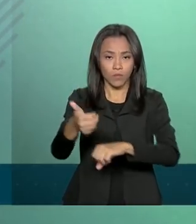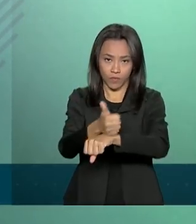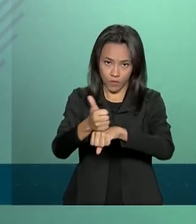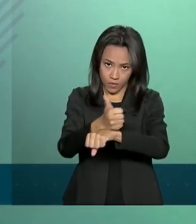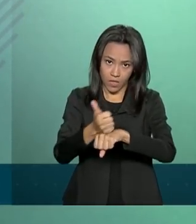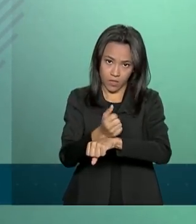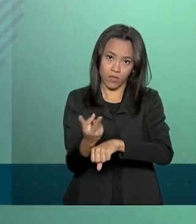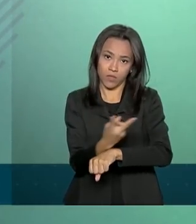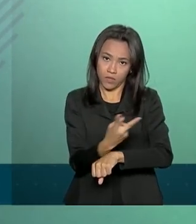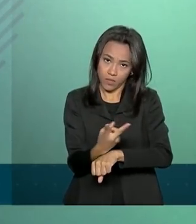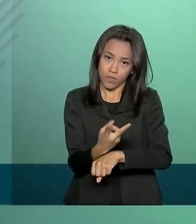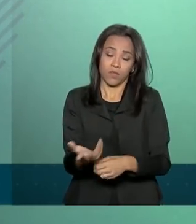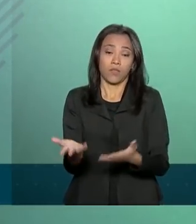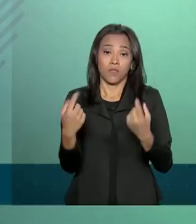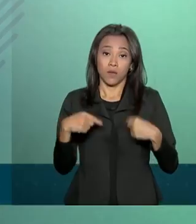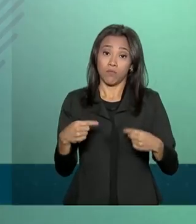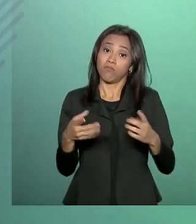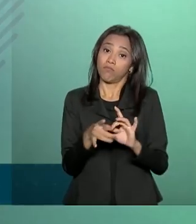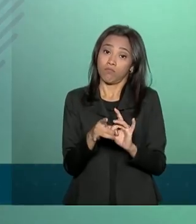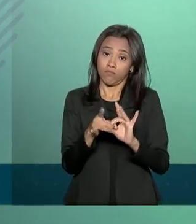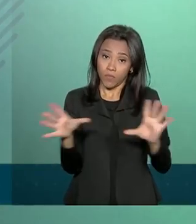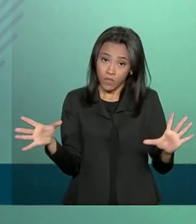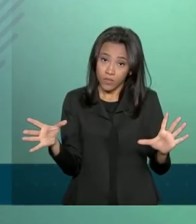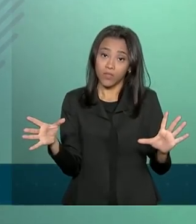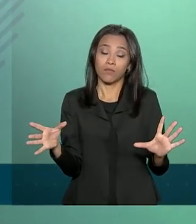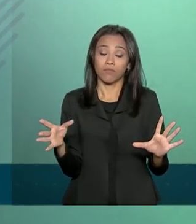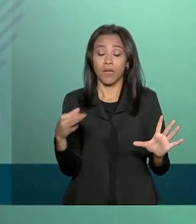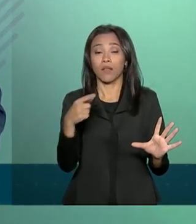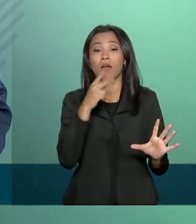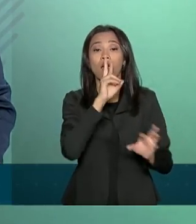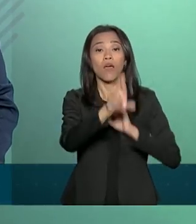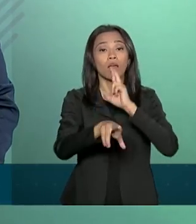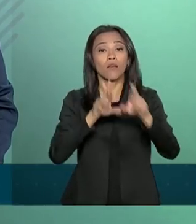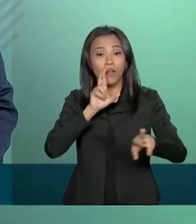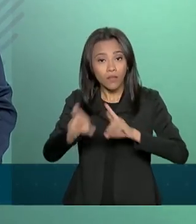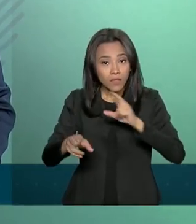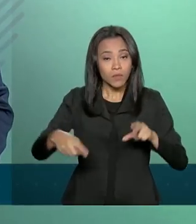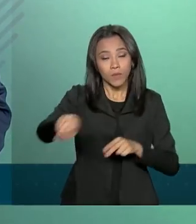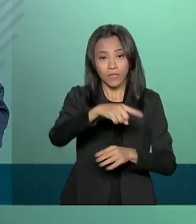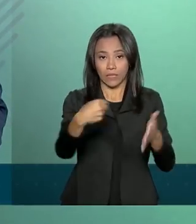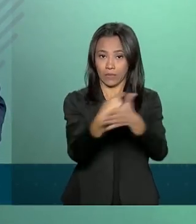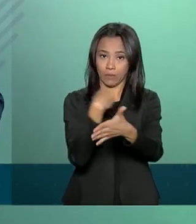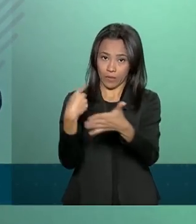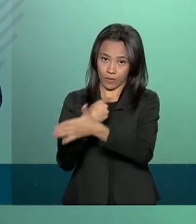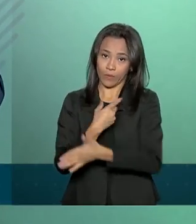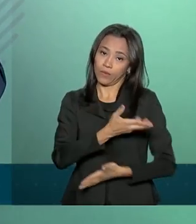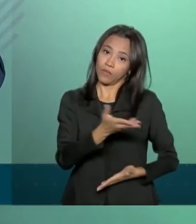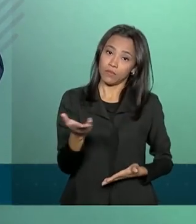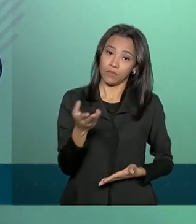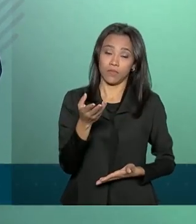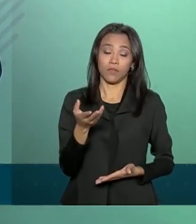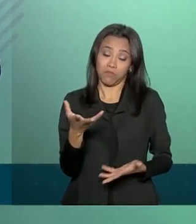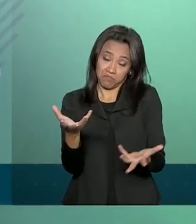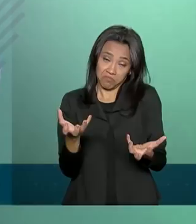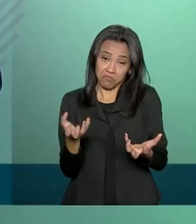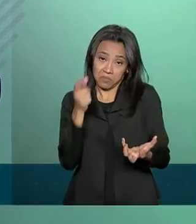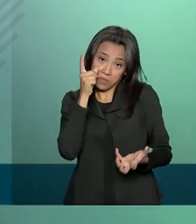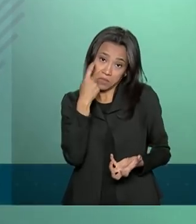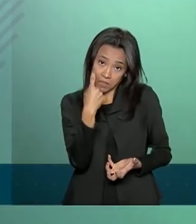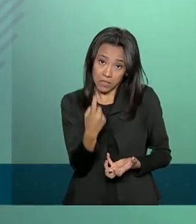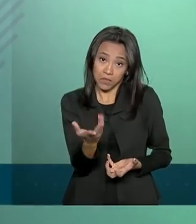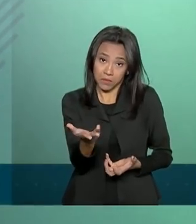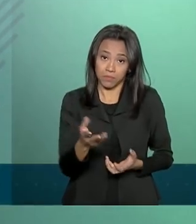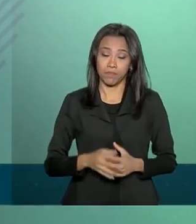dito isto coloca à disposição para responder lhes as perguntas que por acaso tem o interesse de